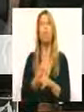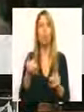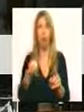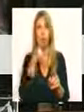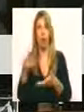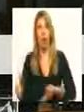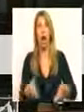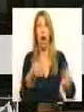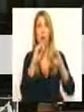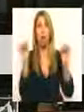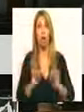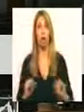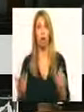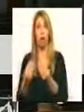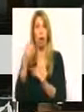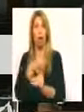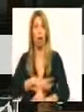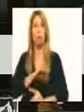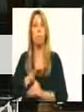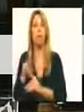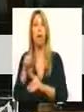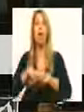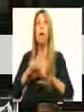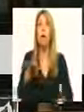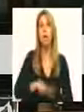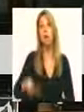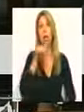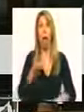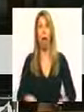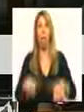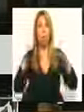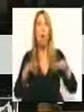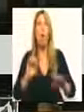Espanha, relativamente à questão de aumentar o caudal ou outras